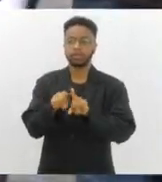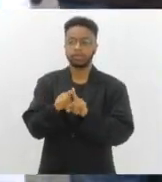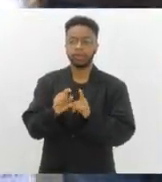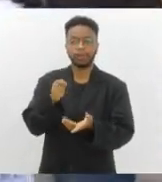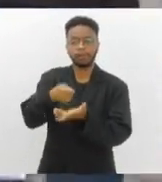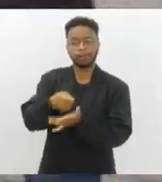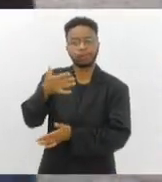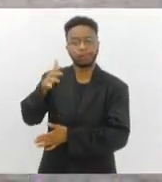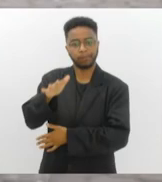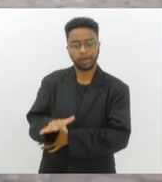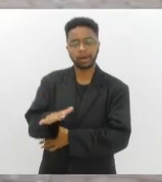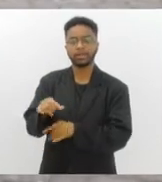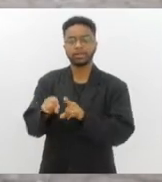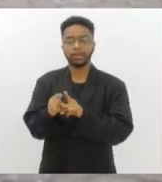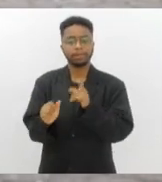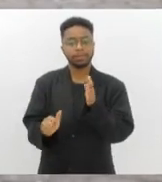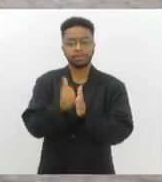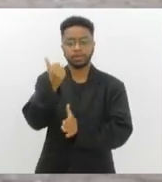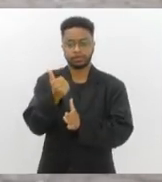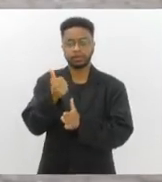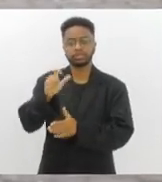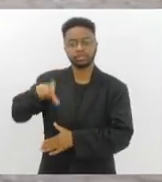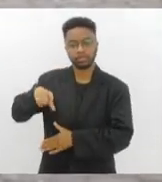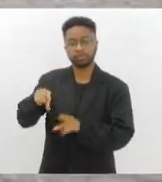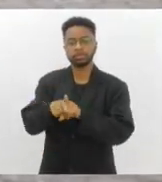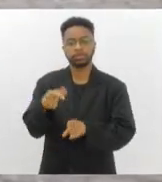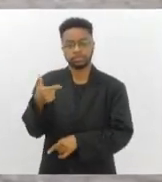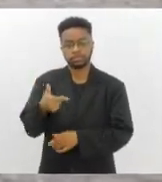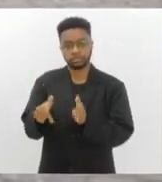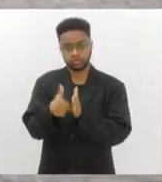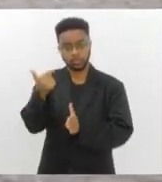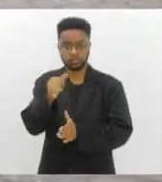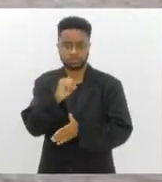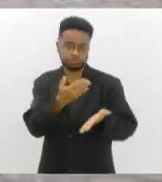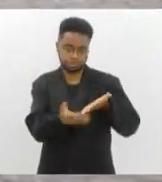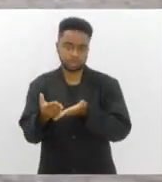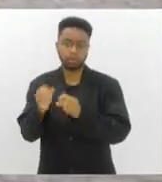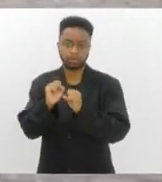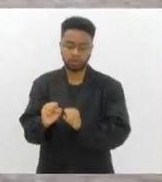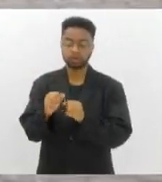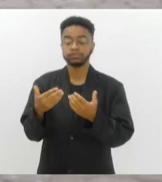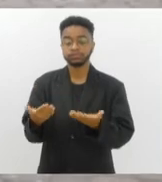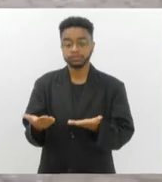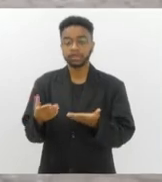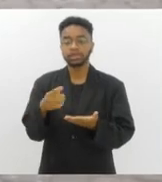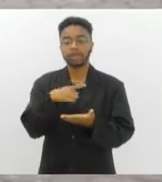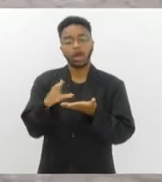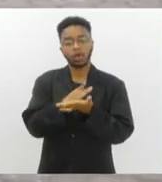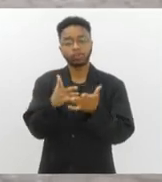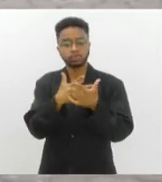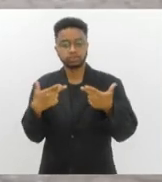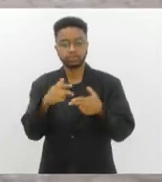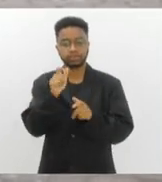social, emissão de primeira via e segunda via. Então, tem alguns desses serviços que são os mais procurados,